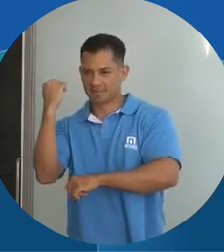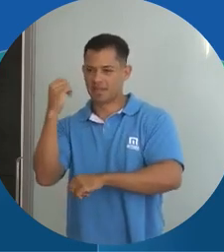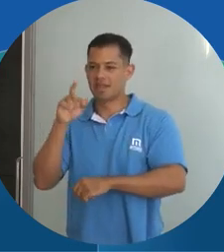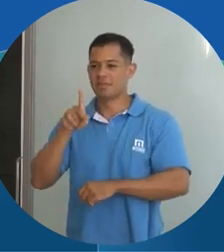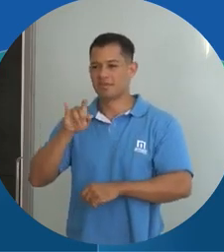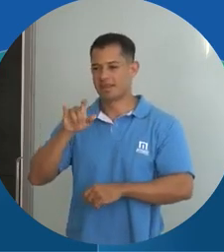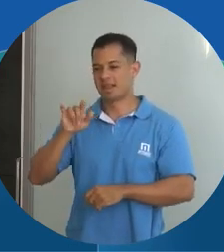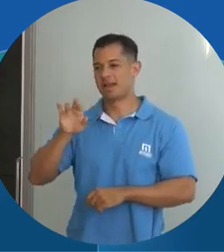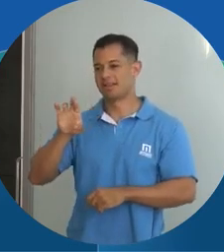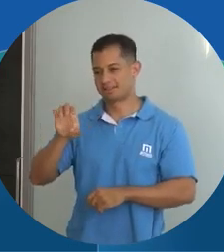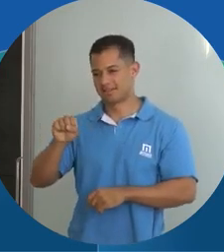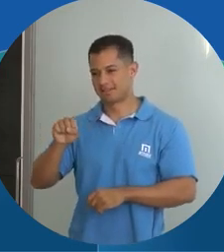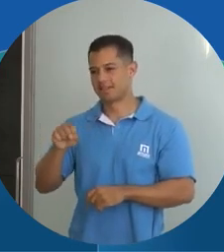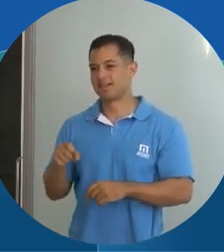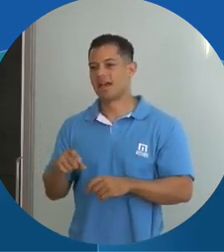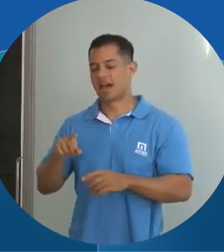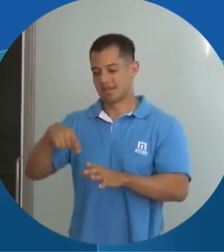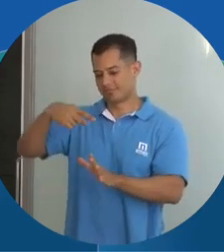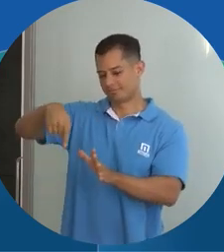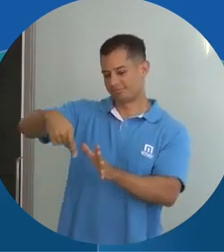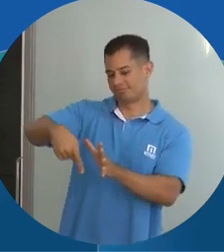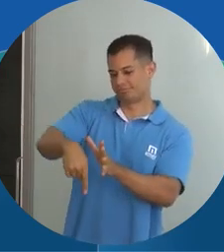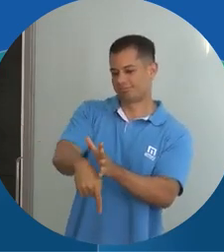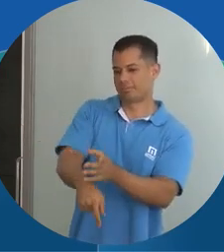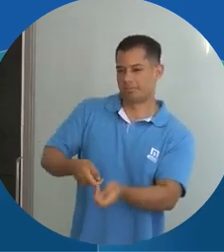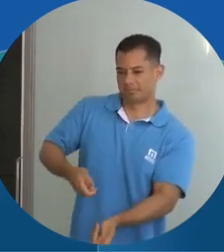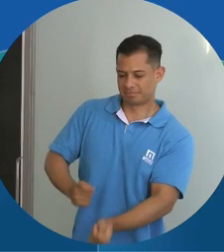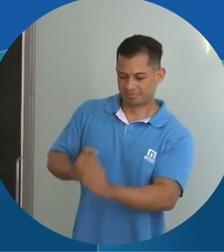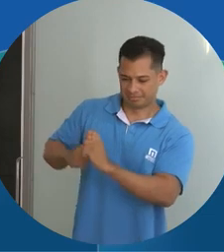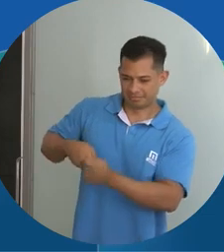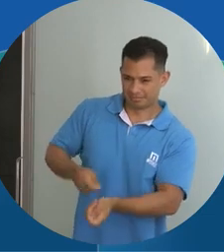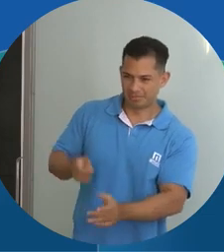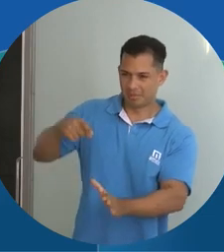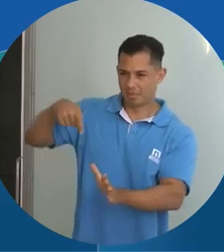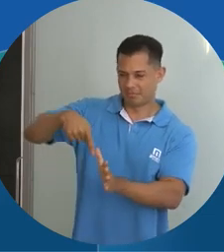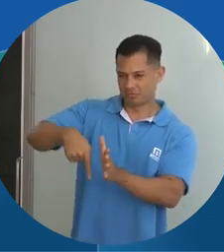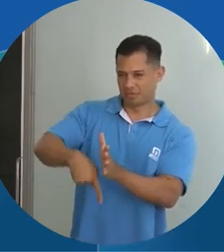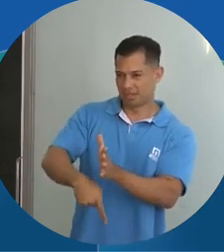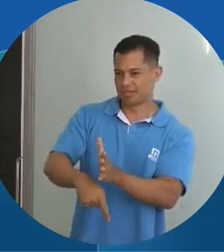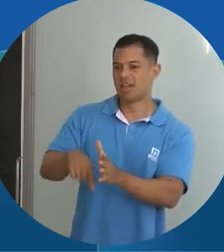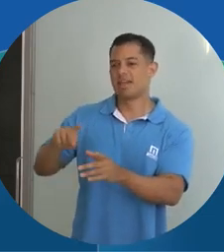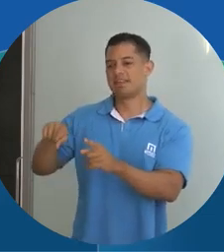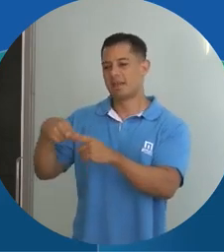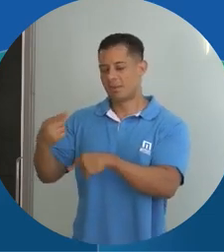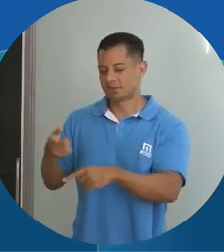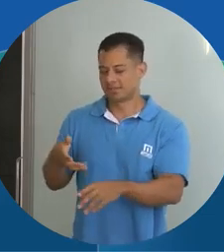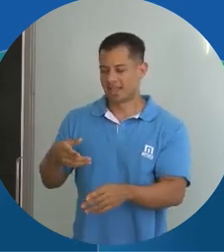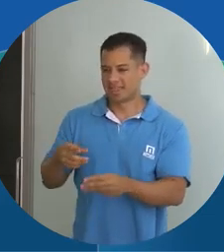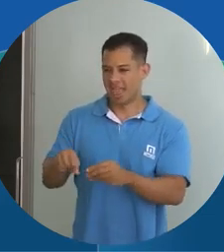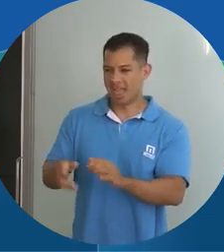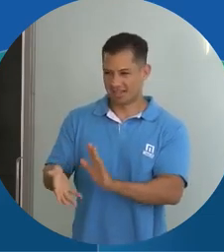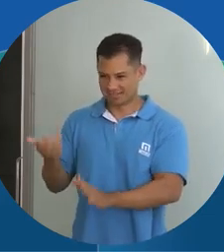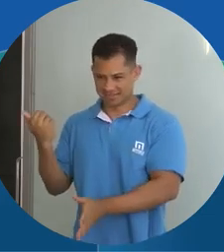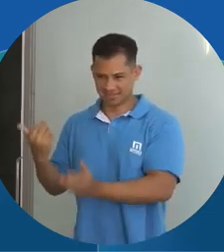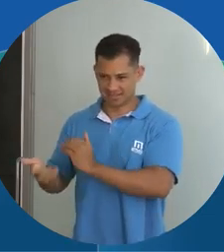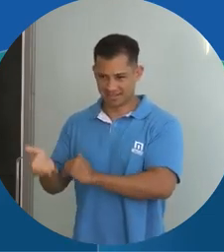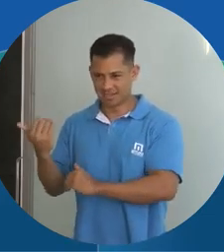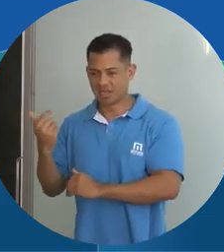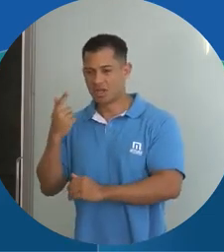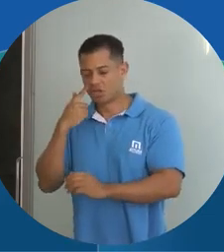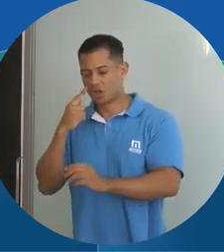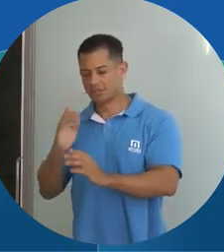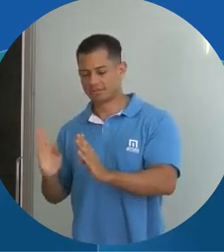toda a profundidade necessária e, à medida que o aterro ia sendo removido, a gente deixava esperas